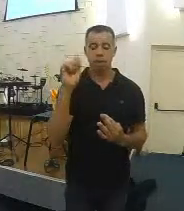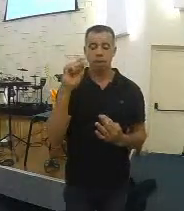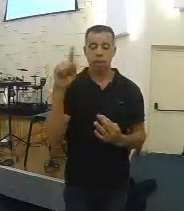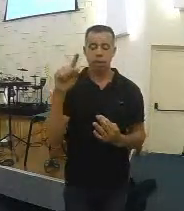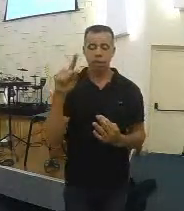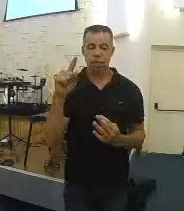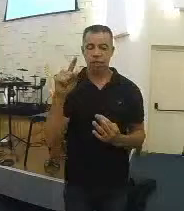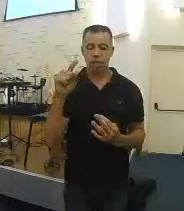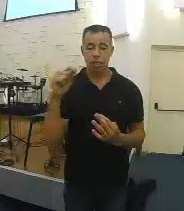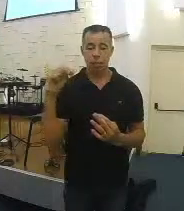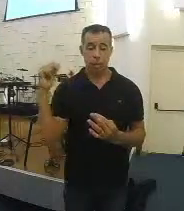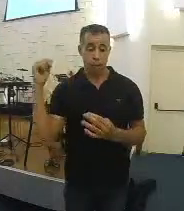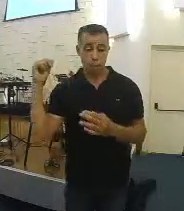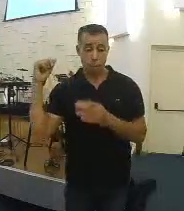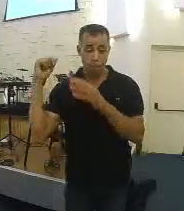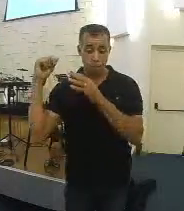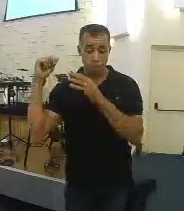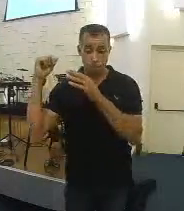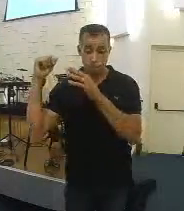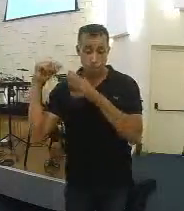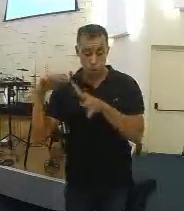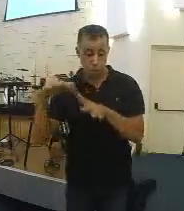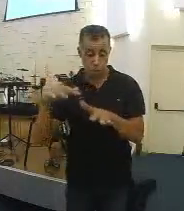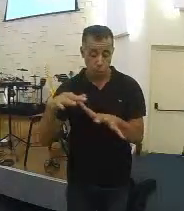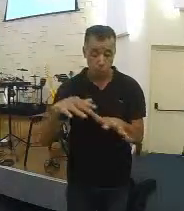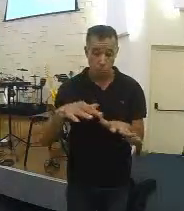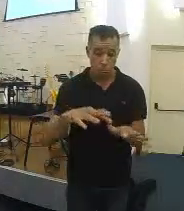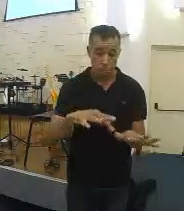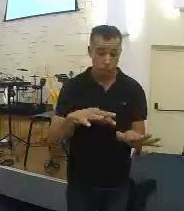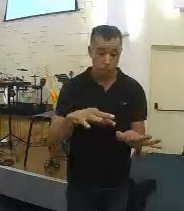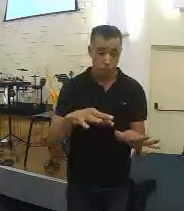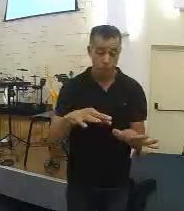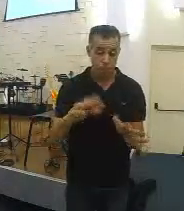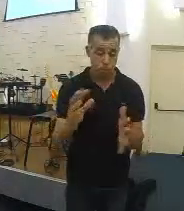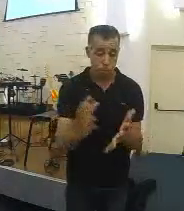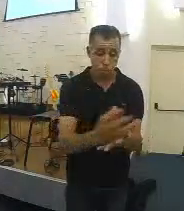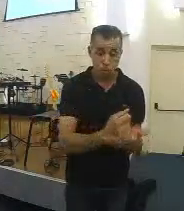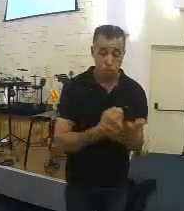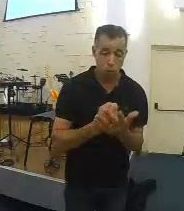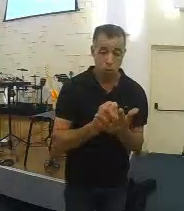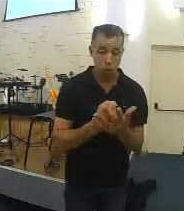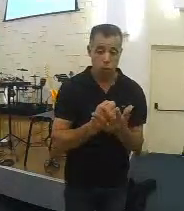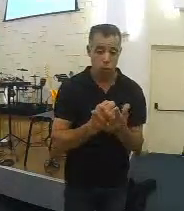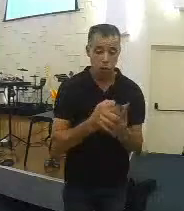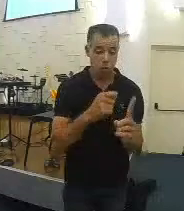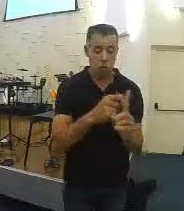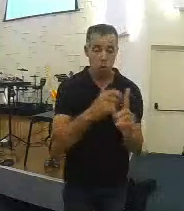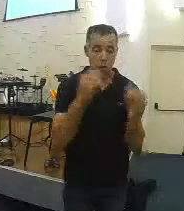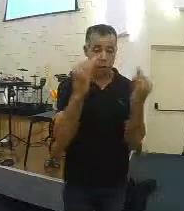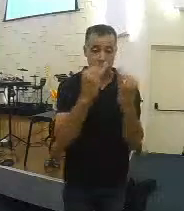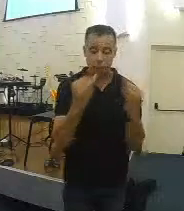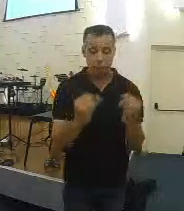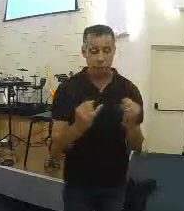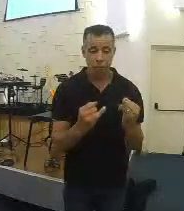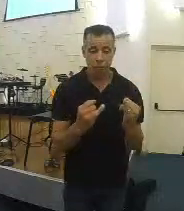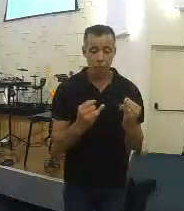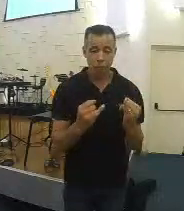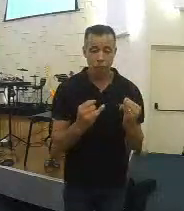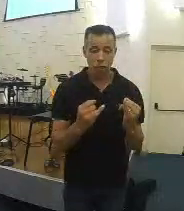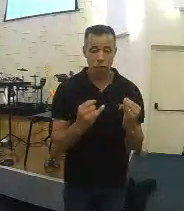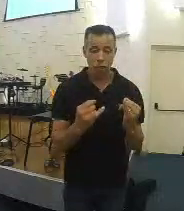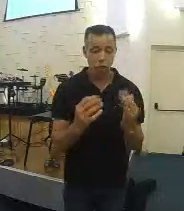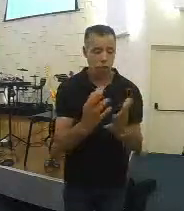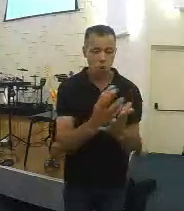lá, roubam os bens de Mica, as imagens de Mica, os parâmetros daquele local